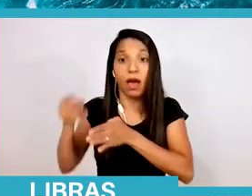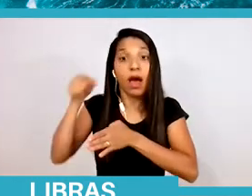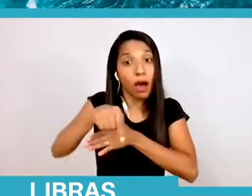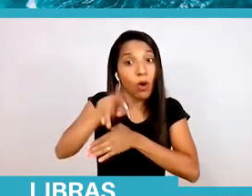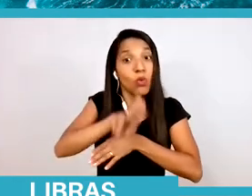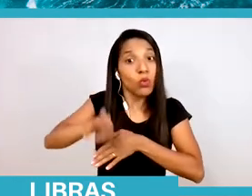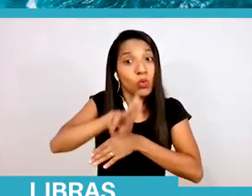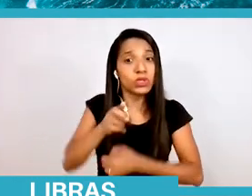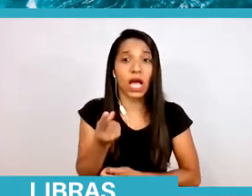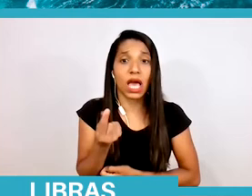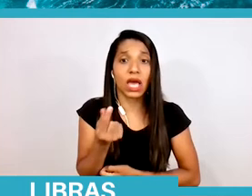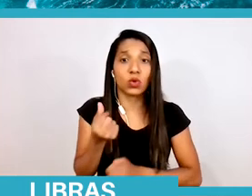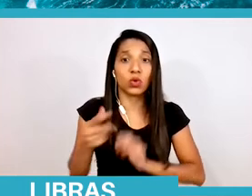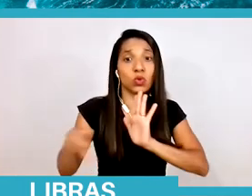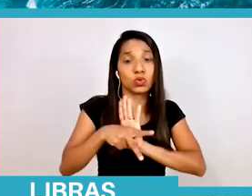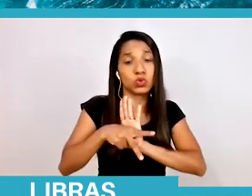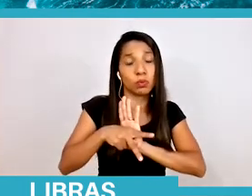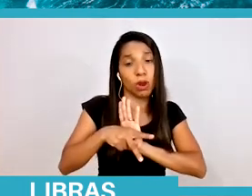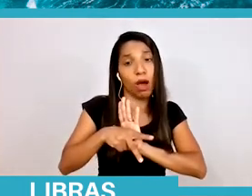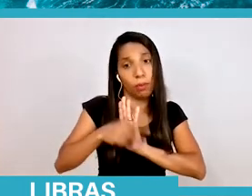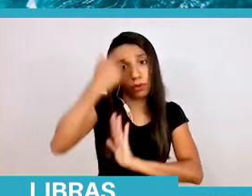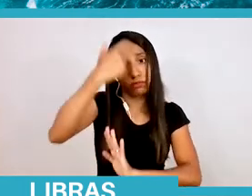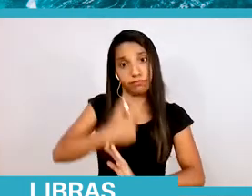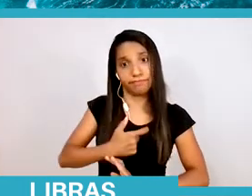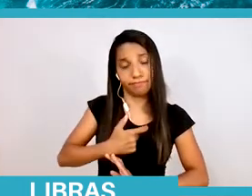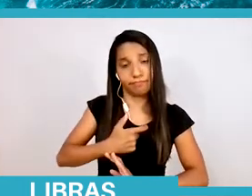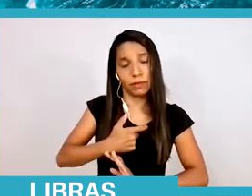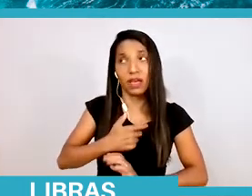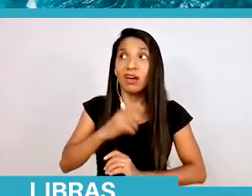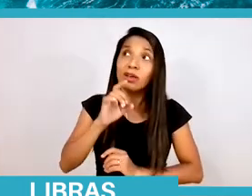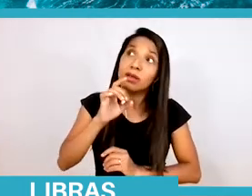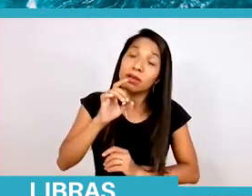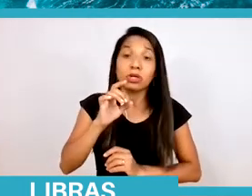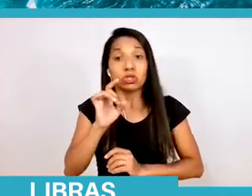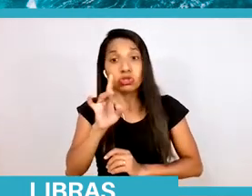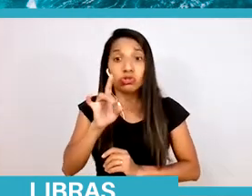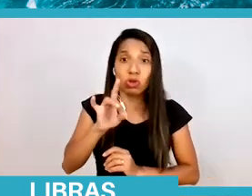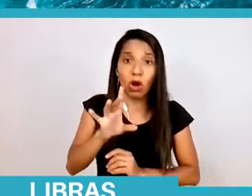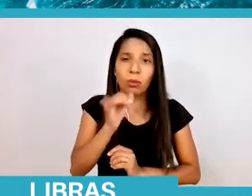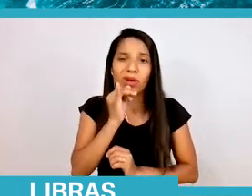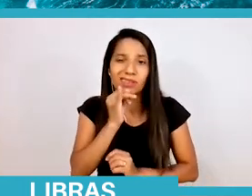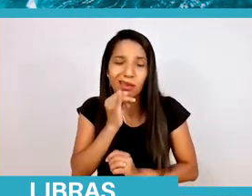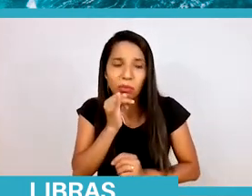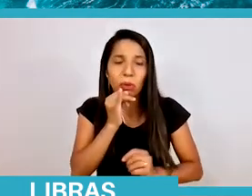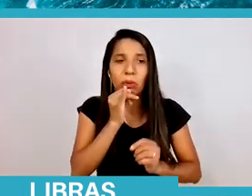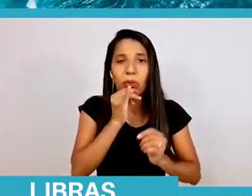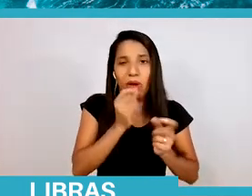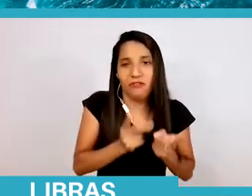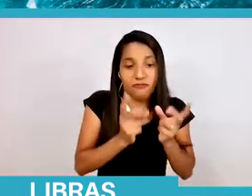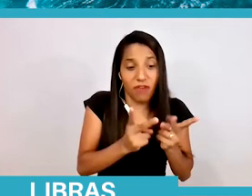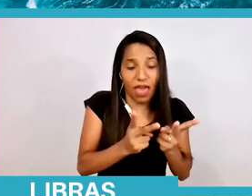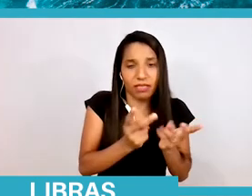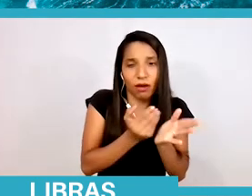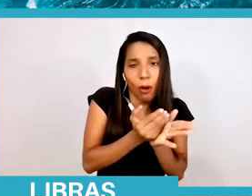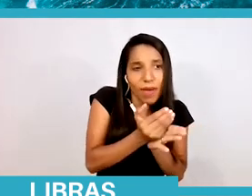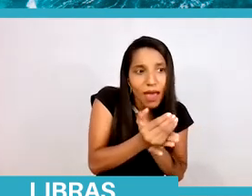investidores. No máximo, você depender da renda oriunda ali, das primeiras vendas para você criar o seu negócio,